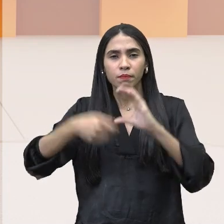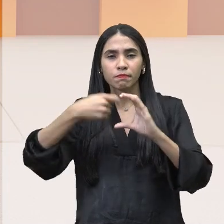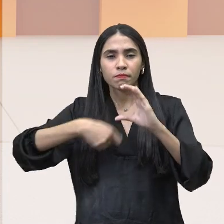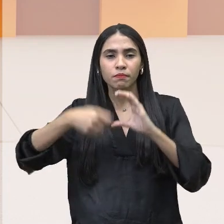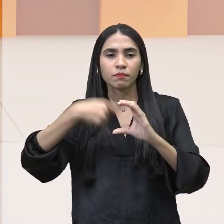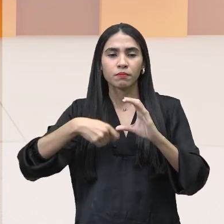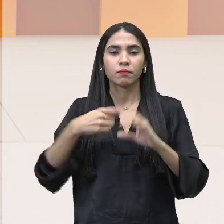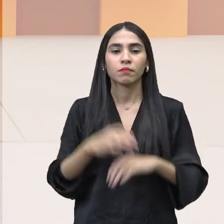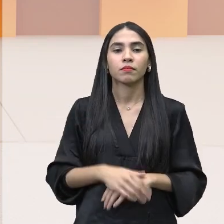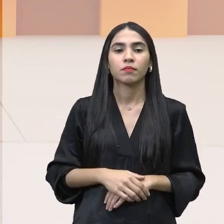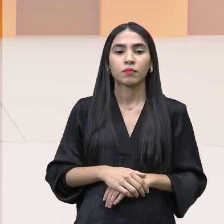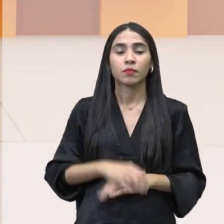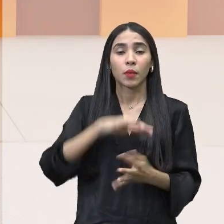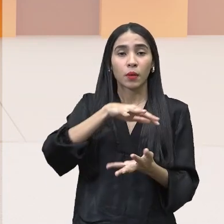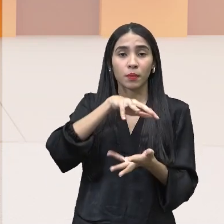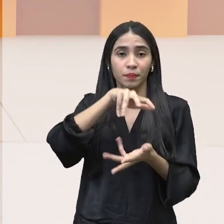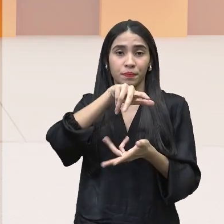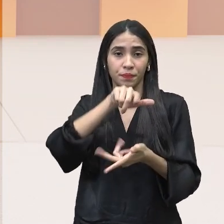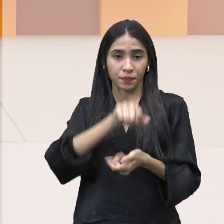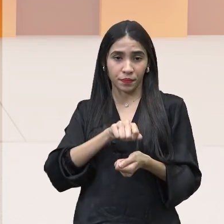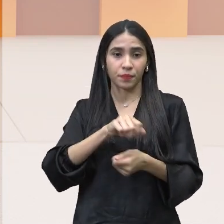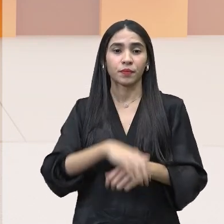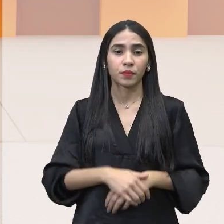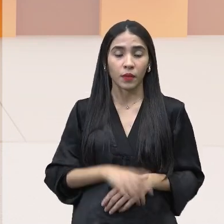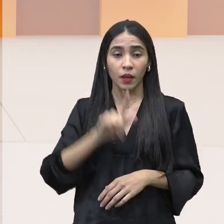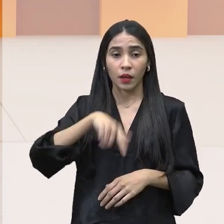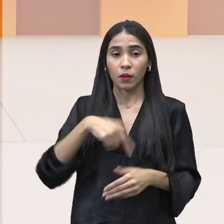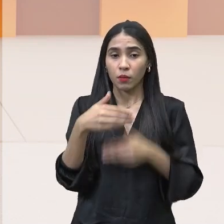gerou o que nós chamamos de globalização, um